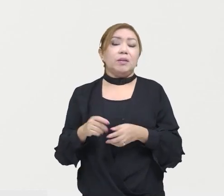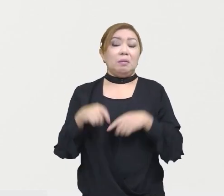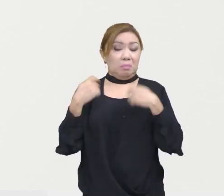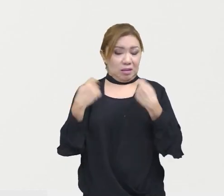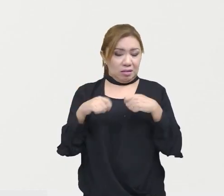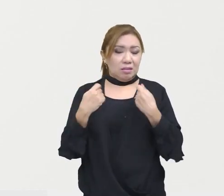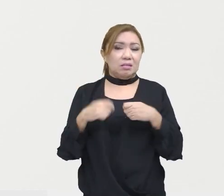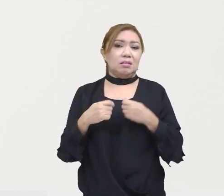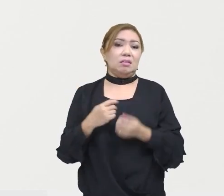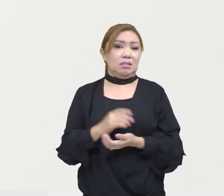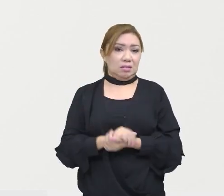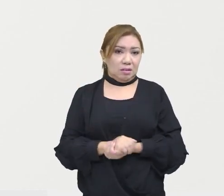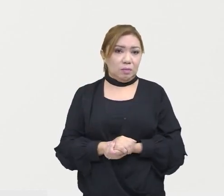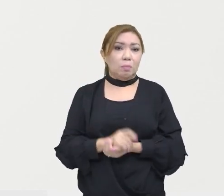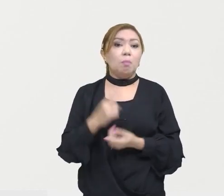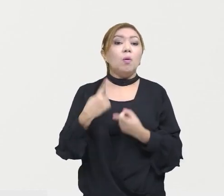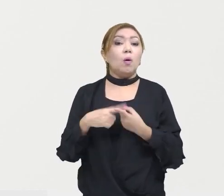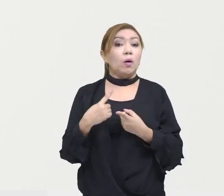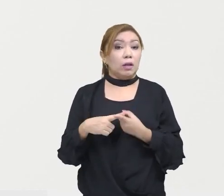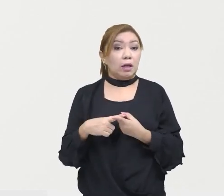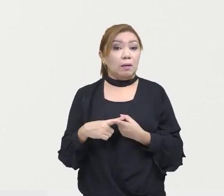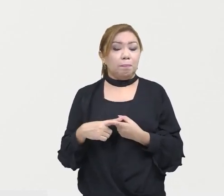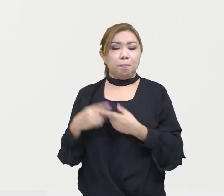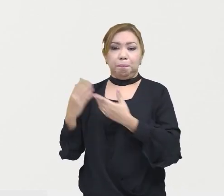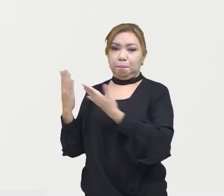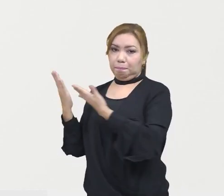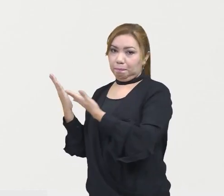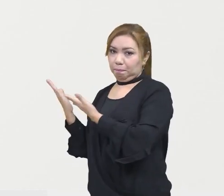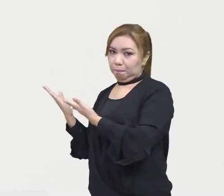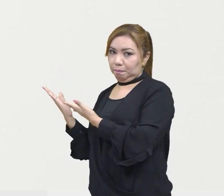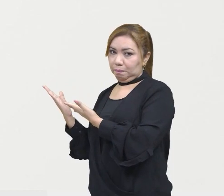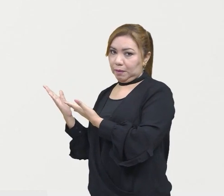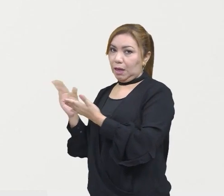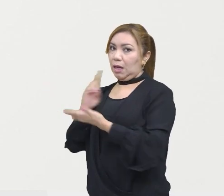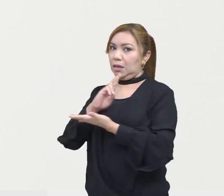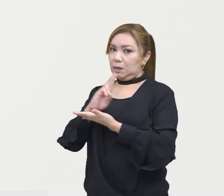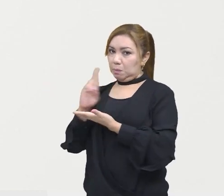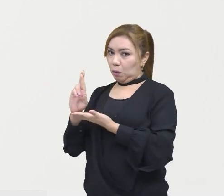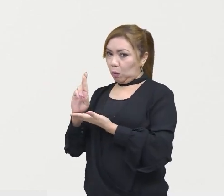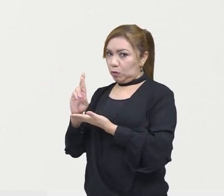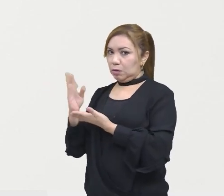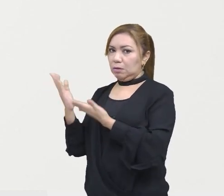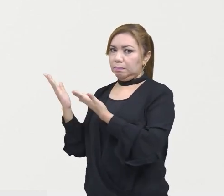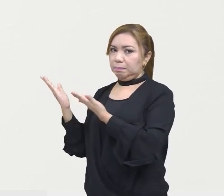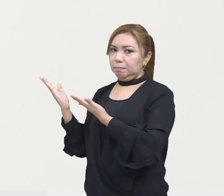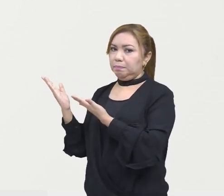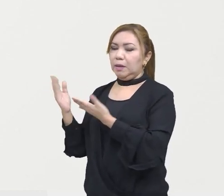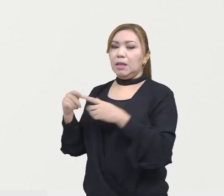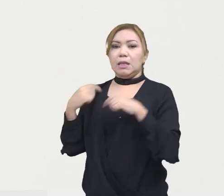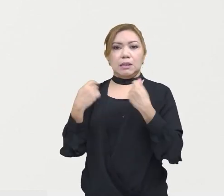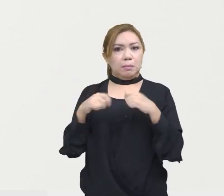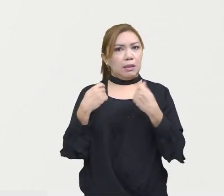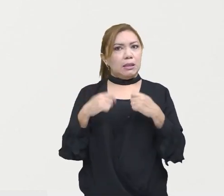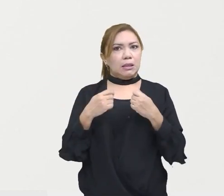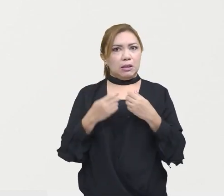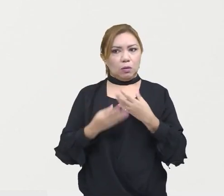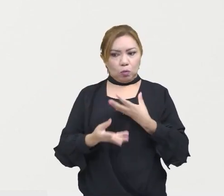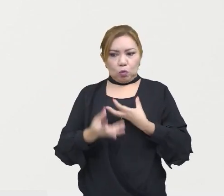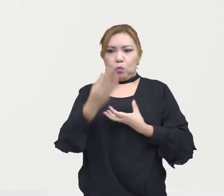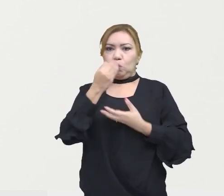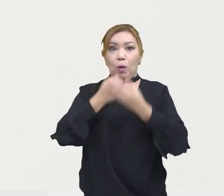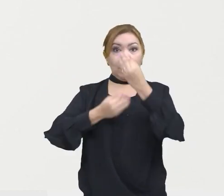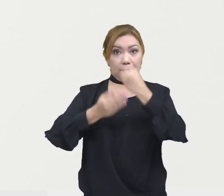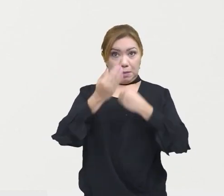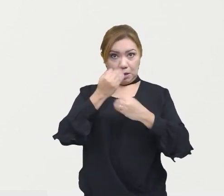Porque eles precisam dos nutrientes encontrados nos alimentos para se desenvolver e ter energia.